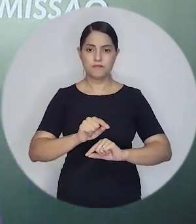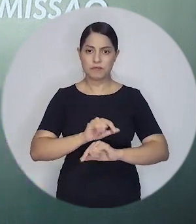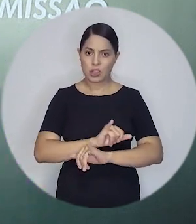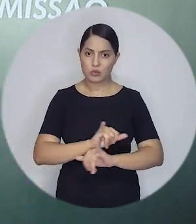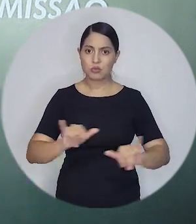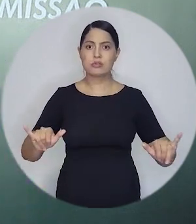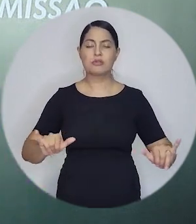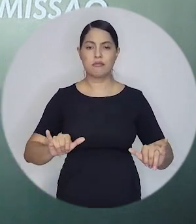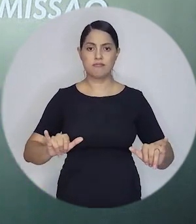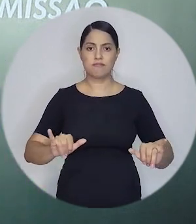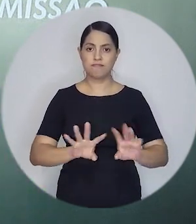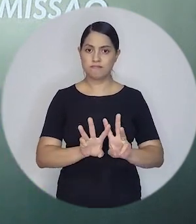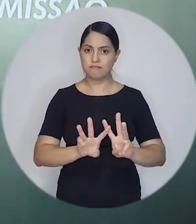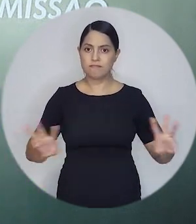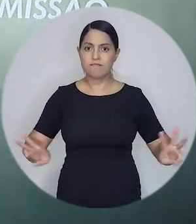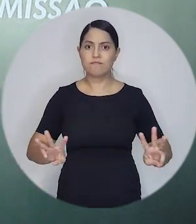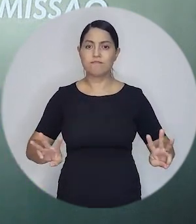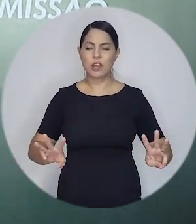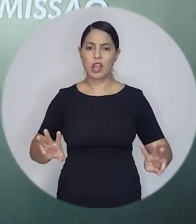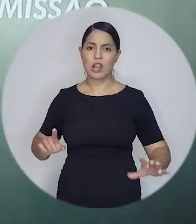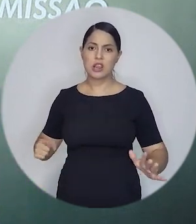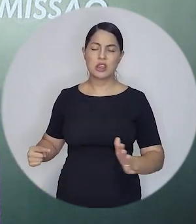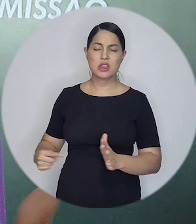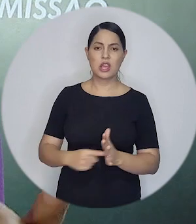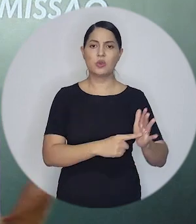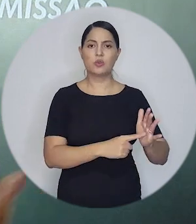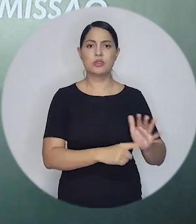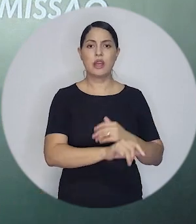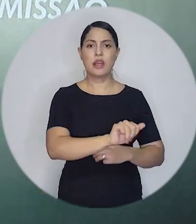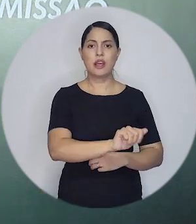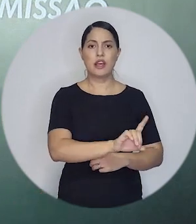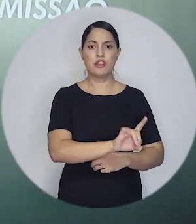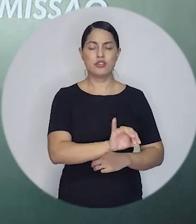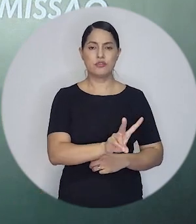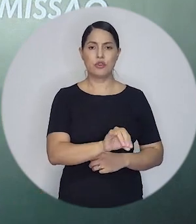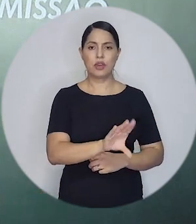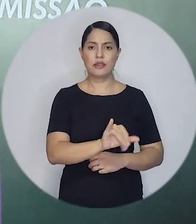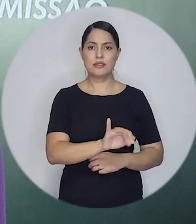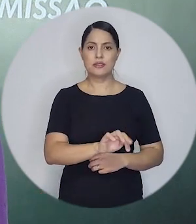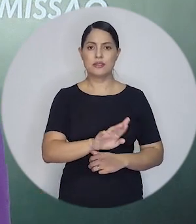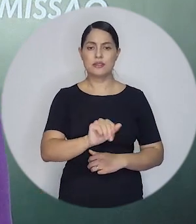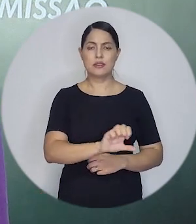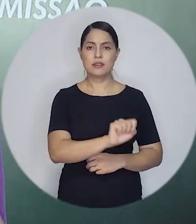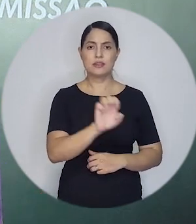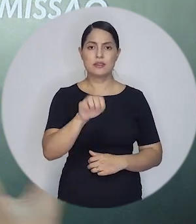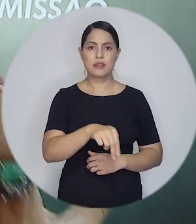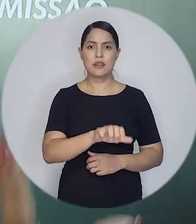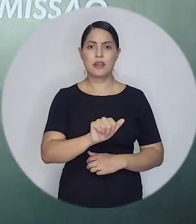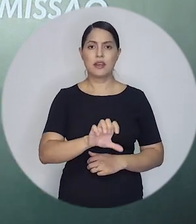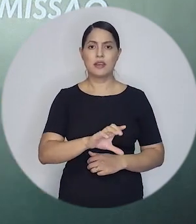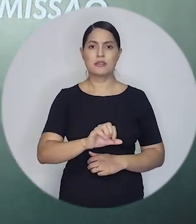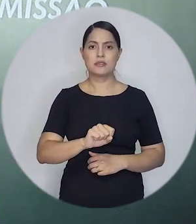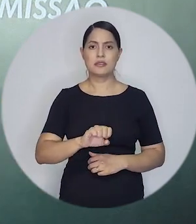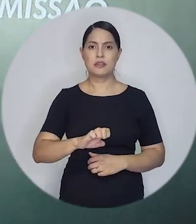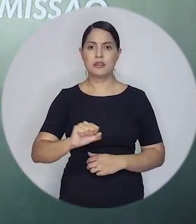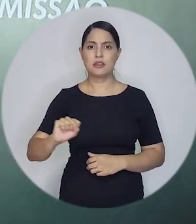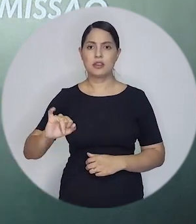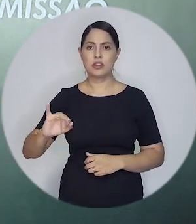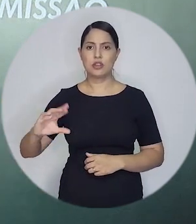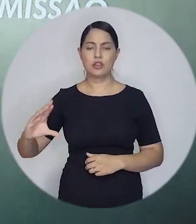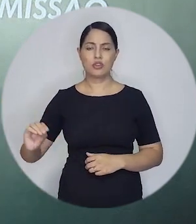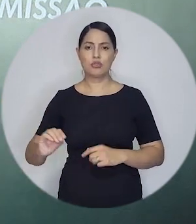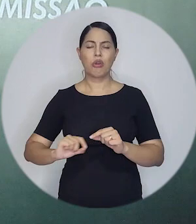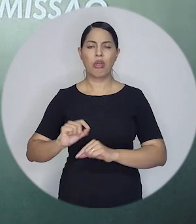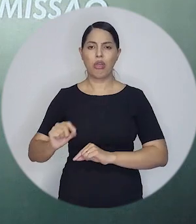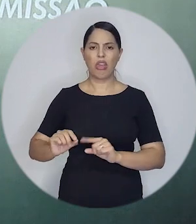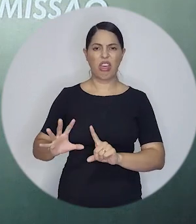o canal Advocacia Sem Assédio, onde pode ser utilizado pelas mulheres que sofrem violência